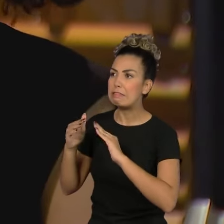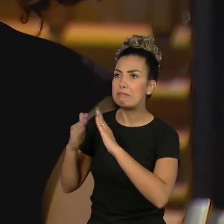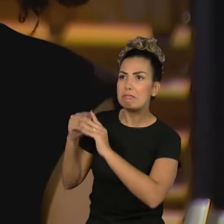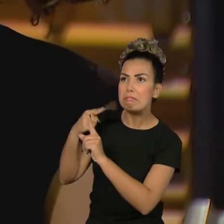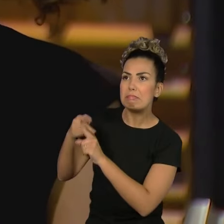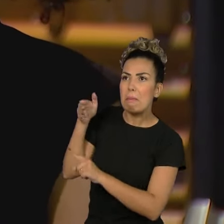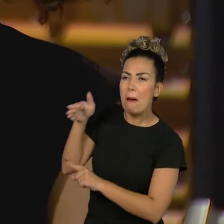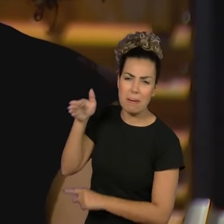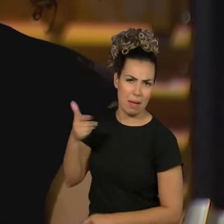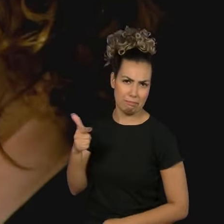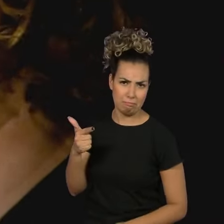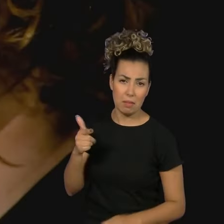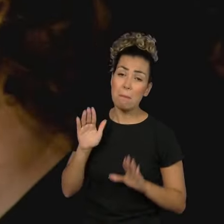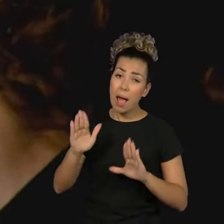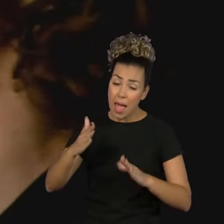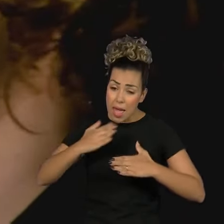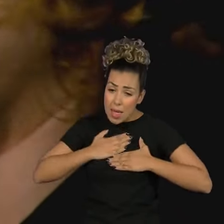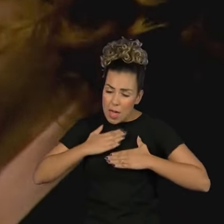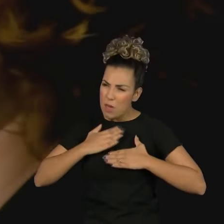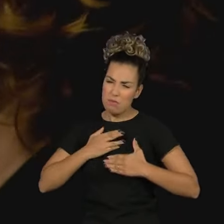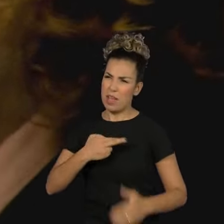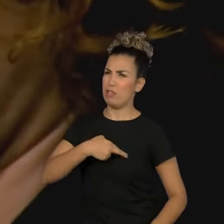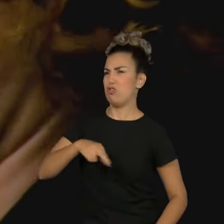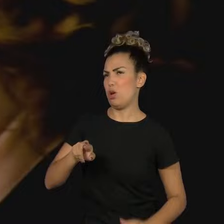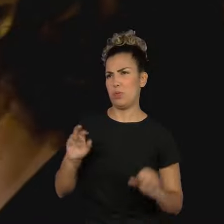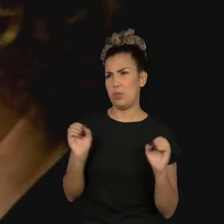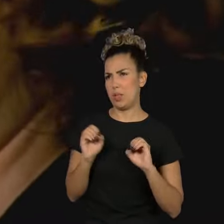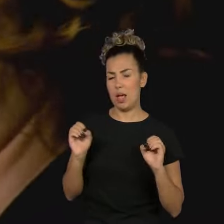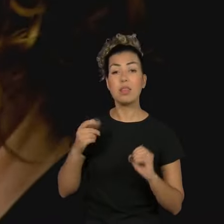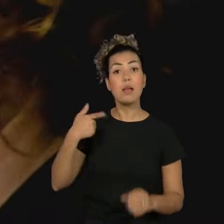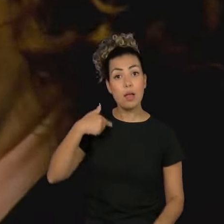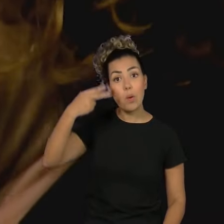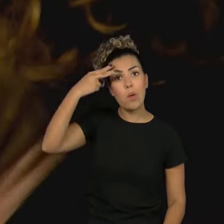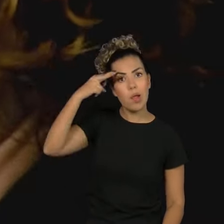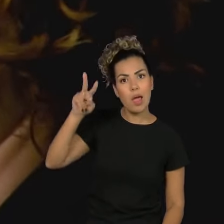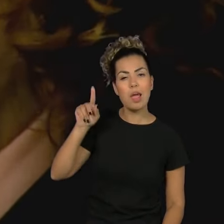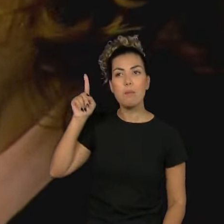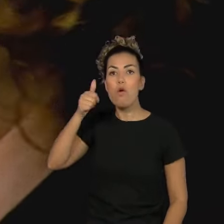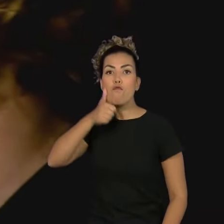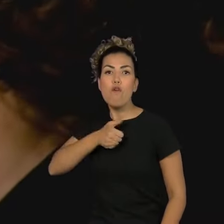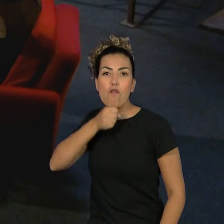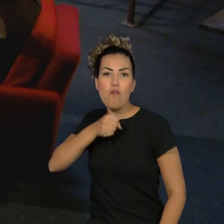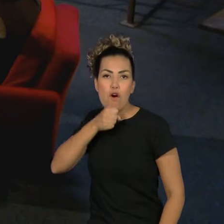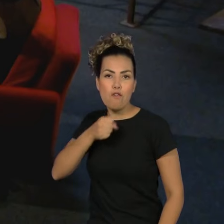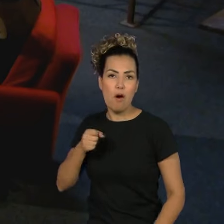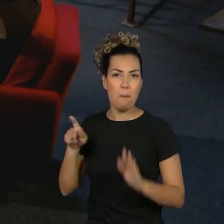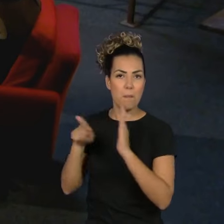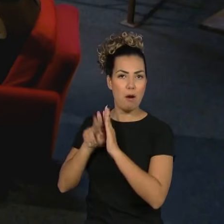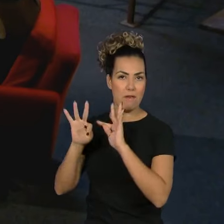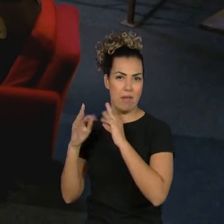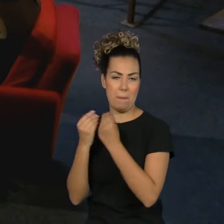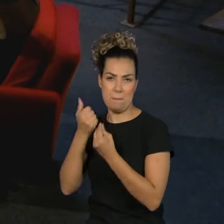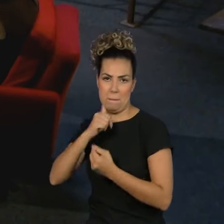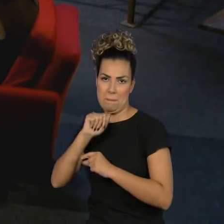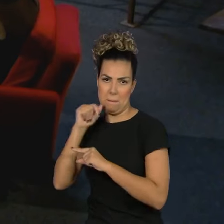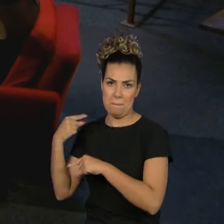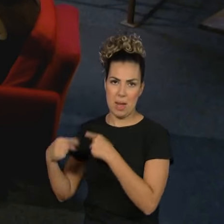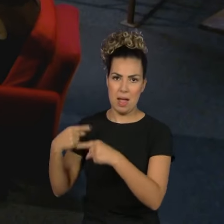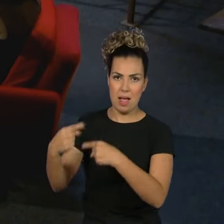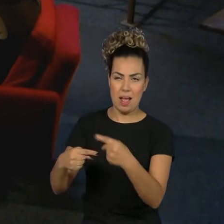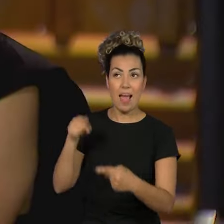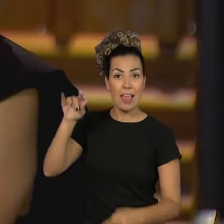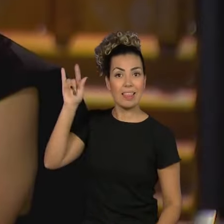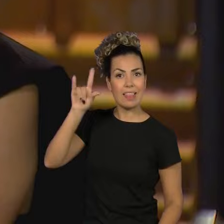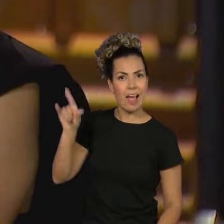que eu não tenho religião tá Eu Tenho muita lembrança da minha avó materna italiana eh lendo a bíblia para